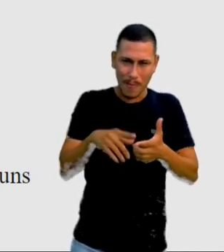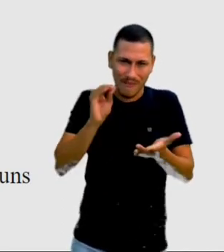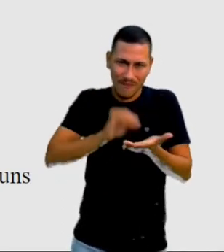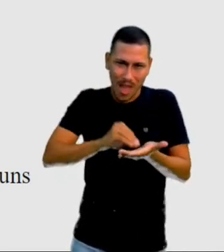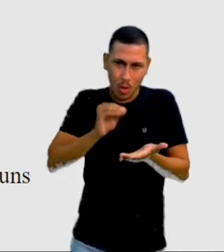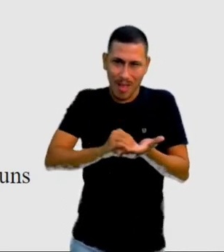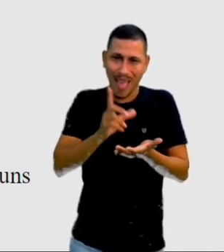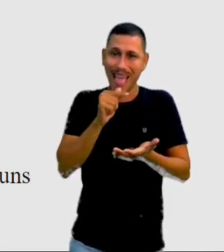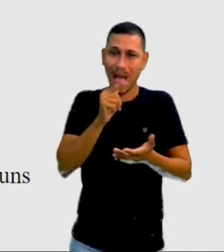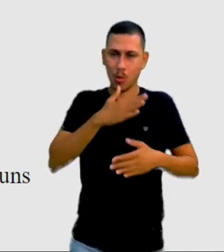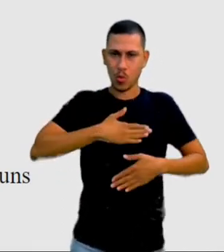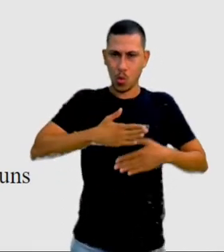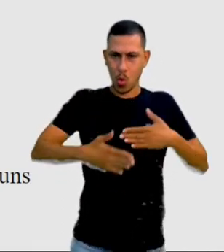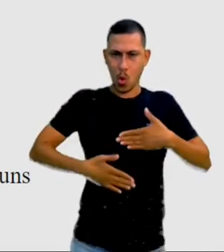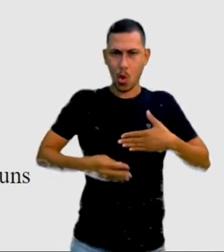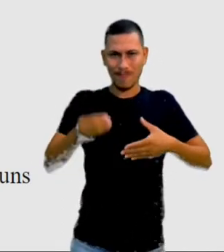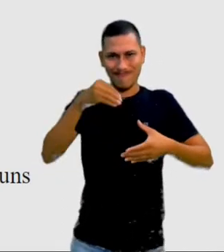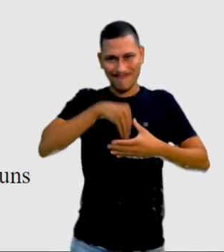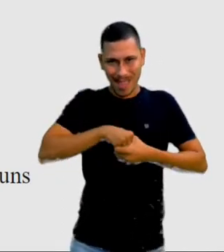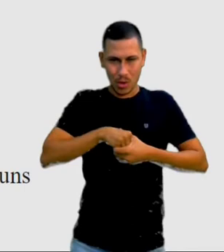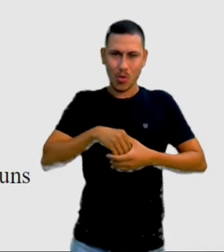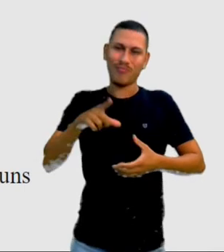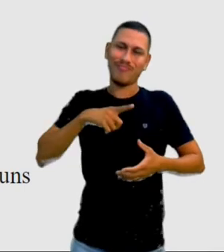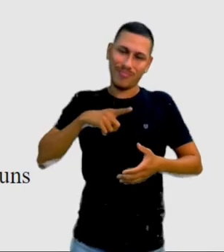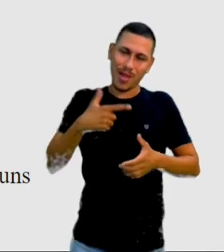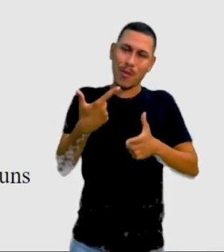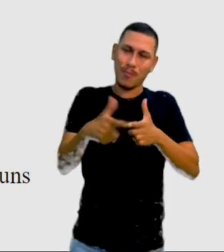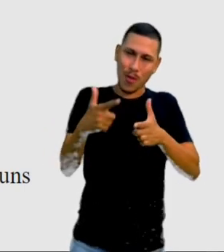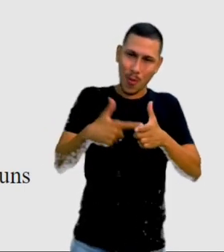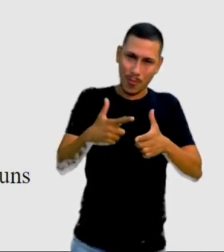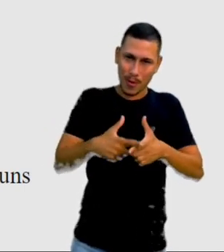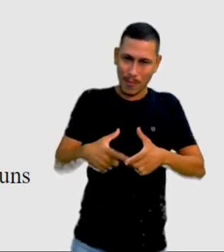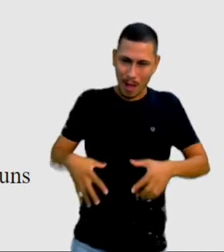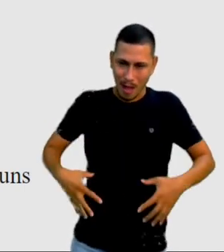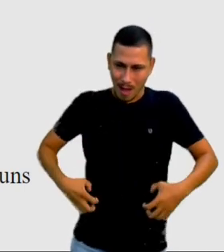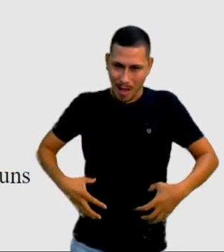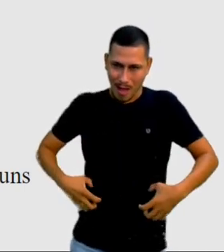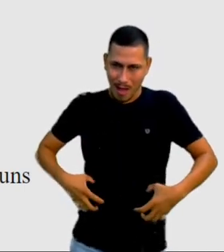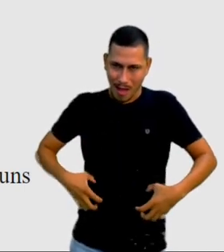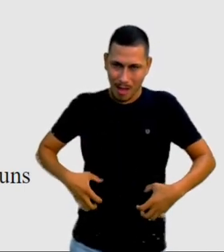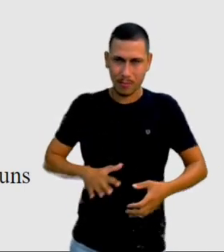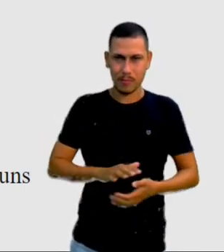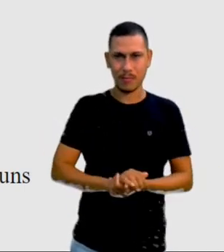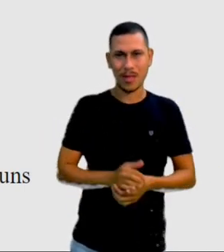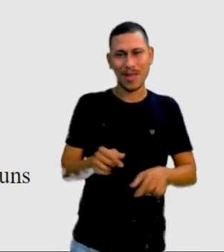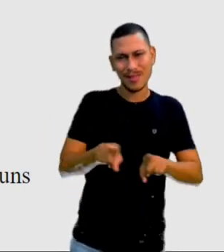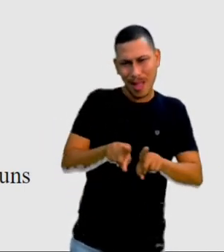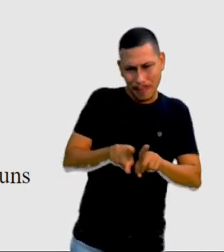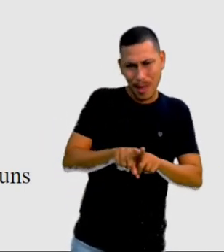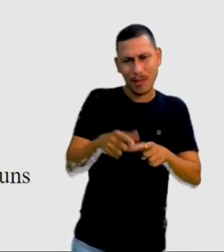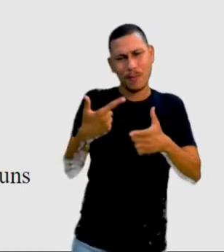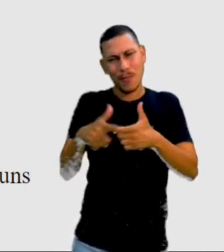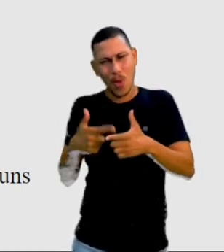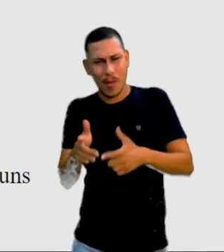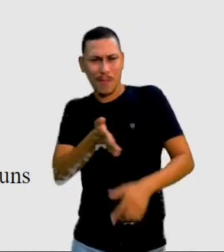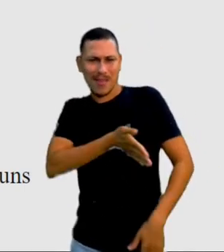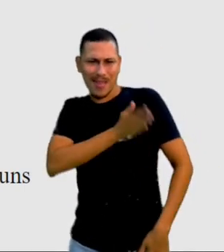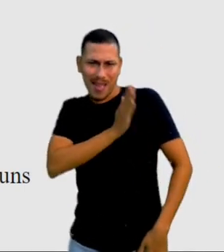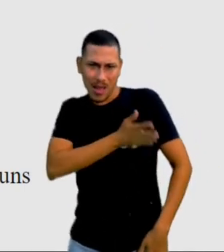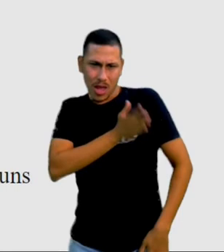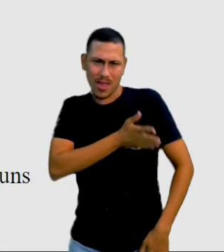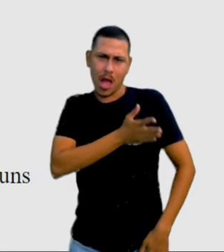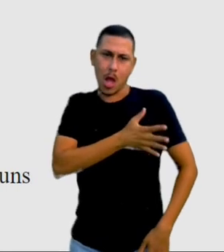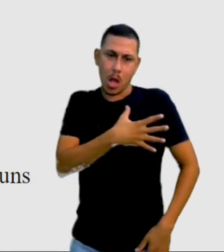está sempre ali, né? Expelindo a comida, vomitando, você vai desidratar. Problemas cardíacos, como